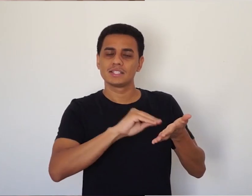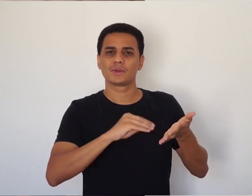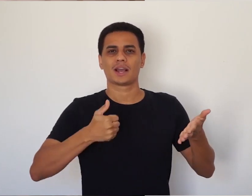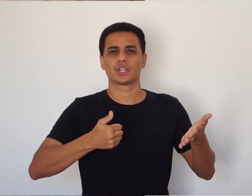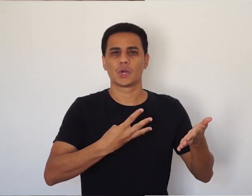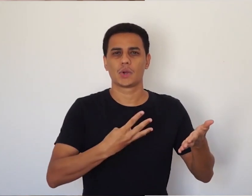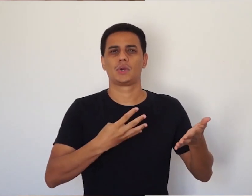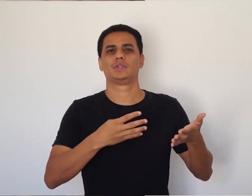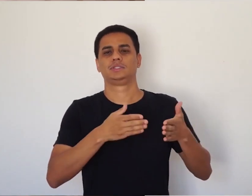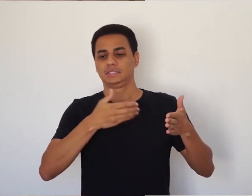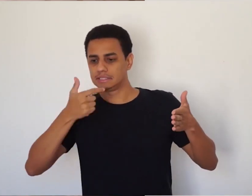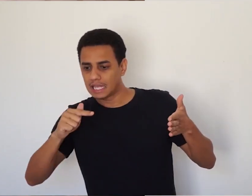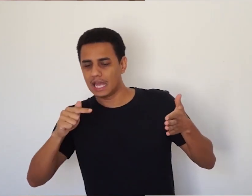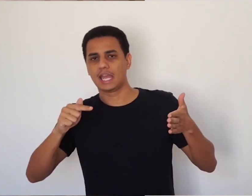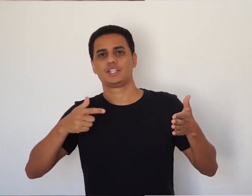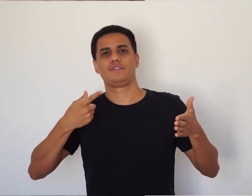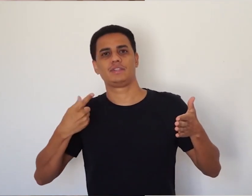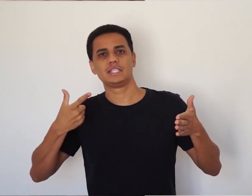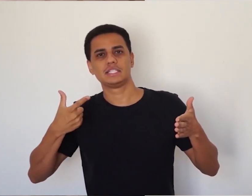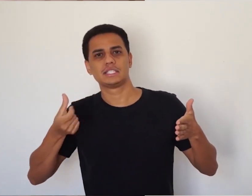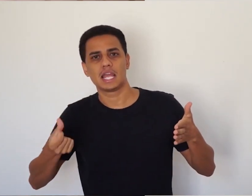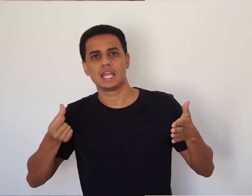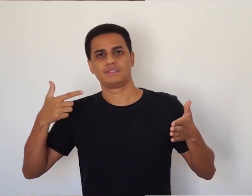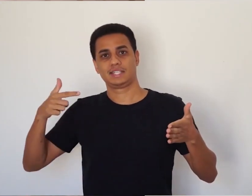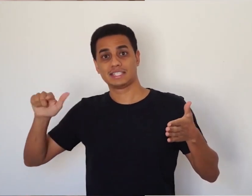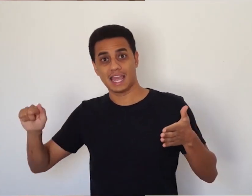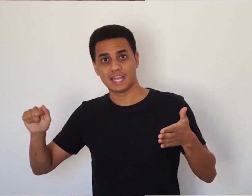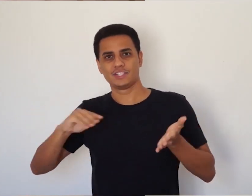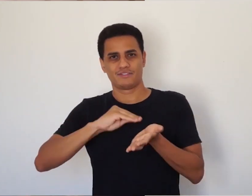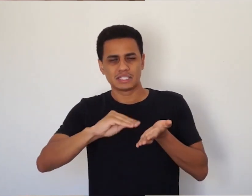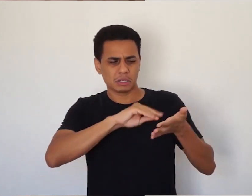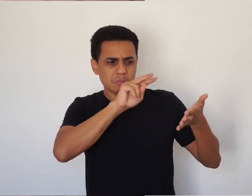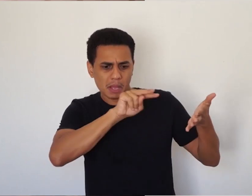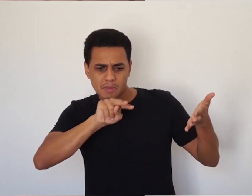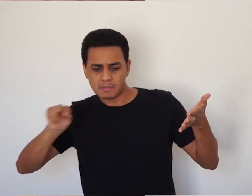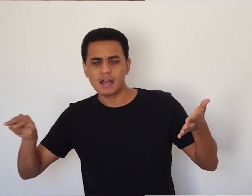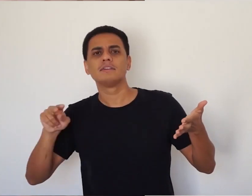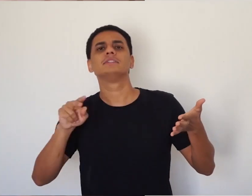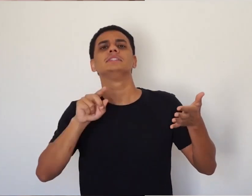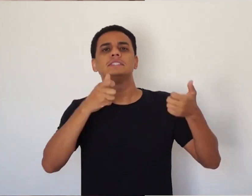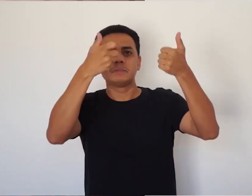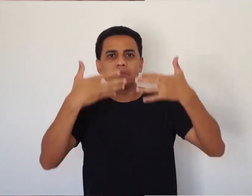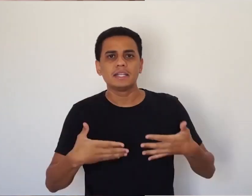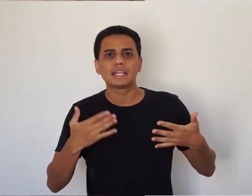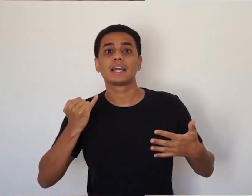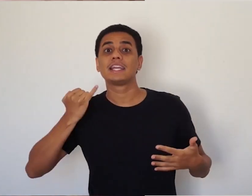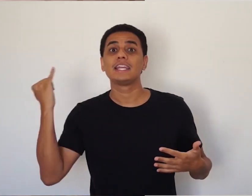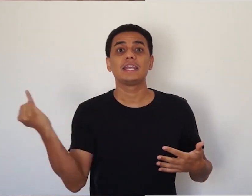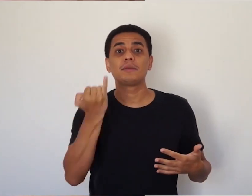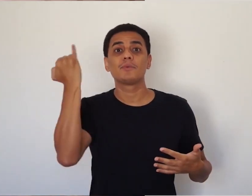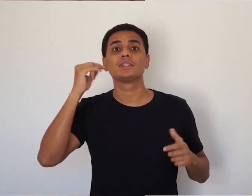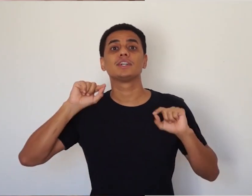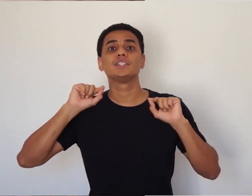No versículo 14, 17, no 26 e 27, é muito interessante ele falando sobre a importância de